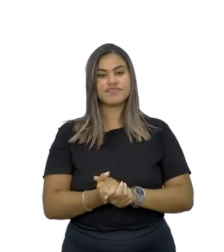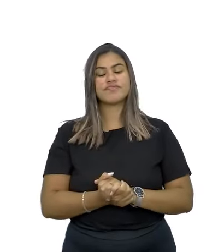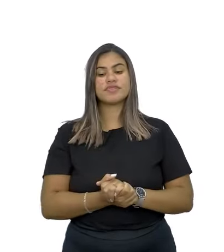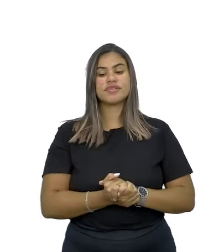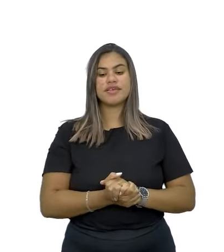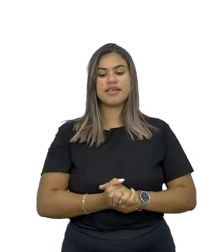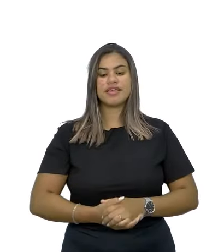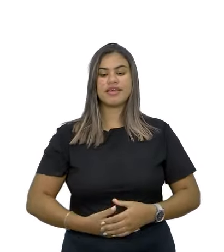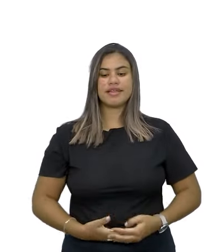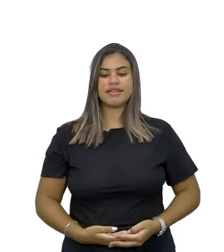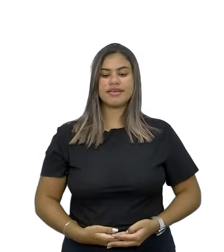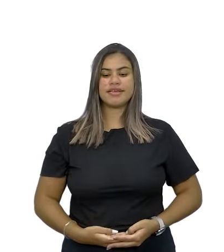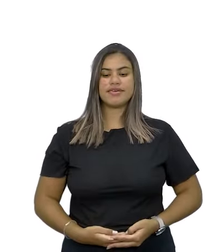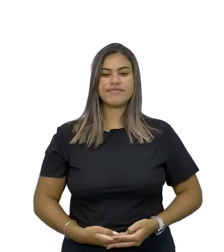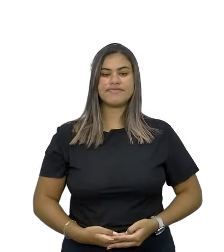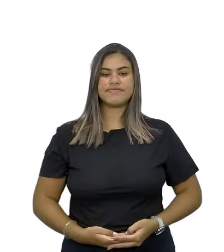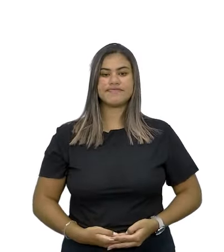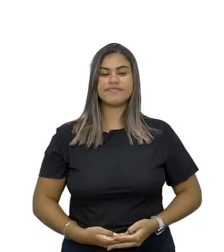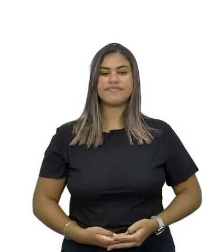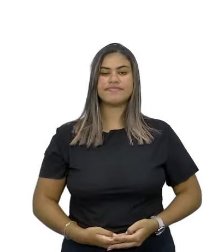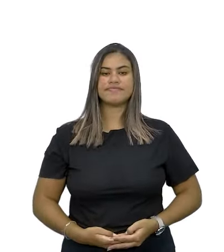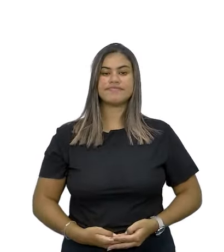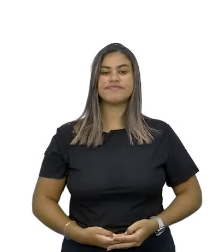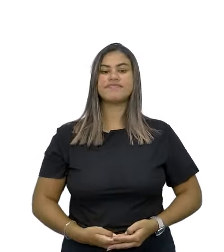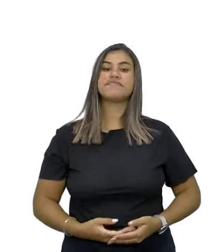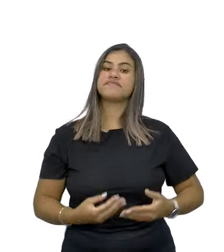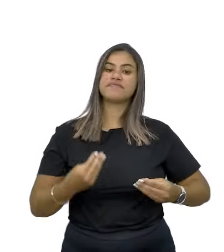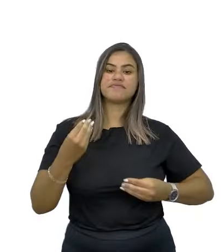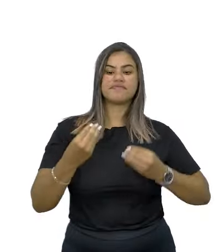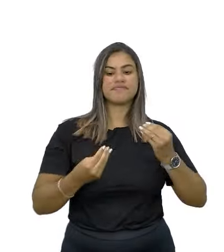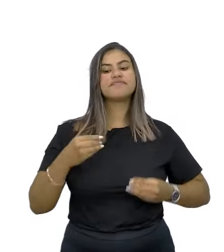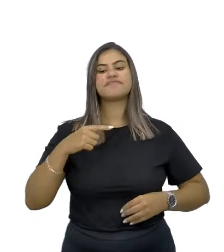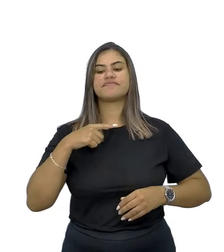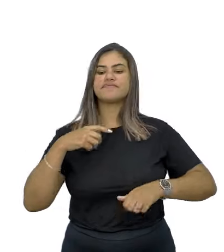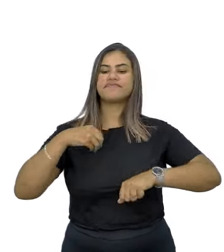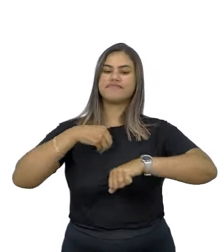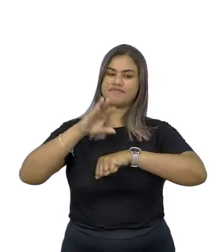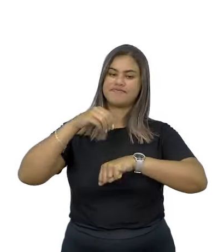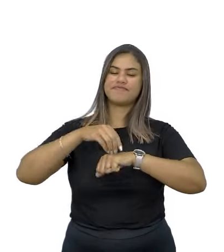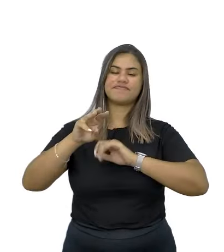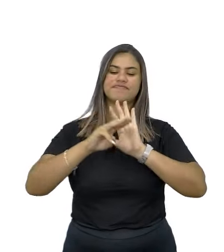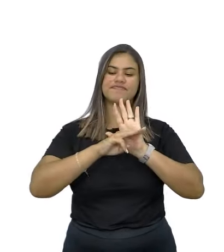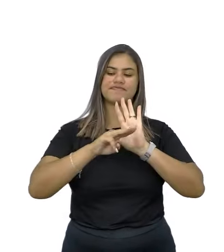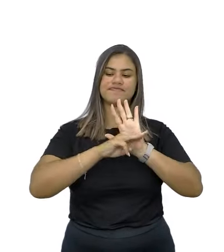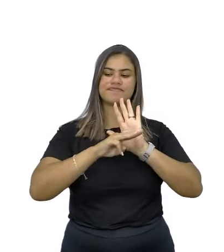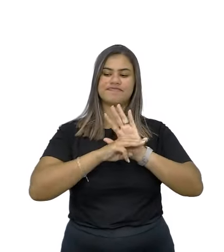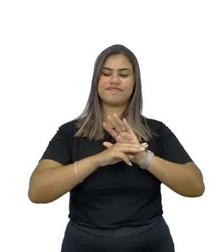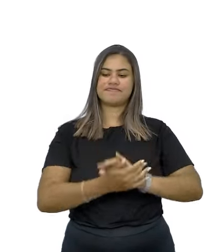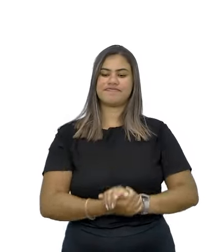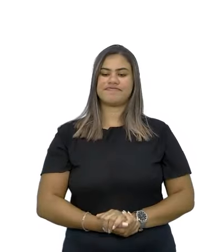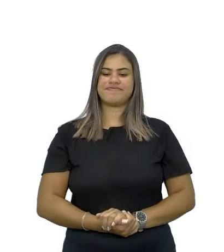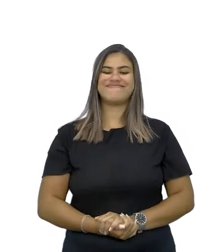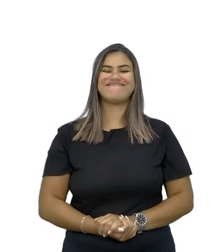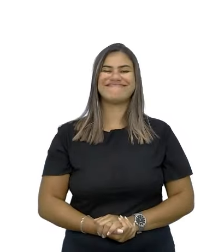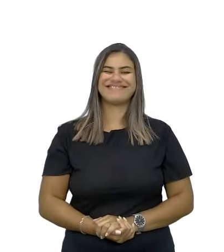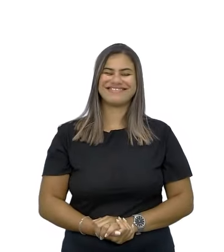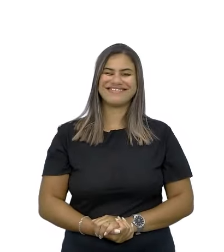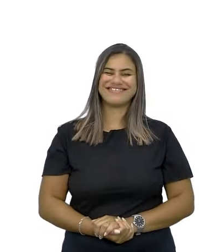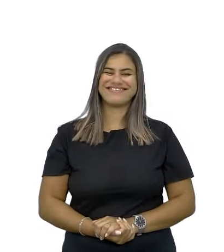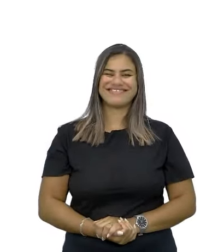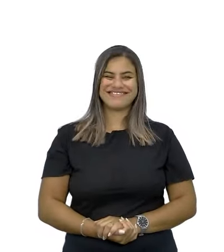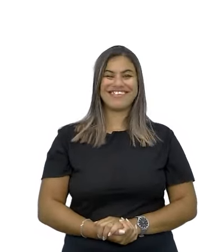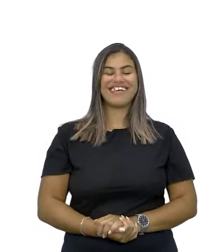sempre do ladinho, embaixo ou em cima, sempre tem essas orientações metodológicas. E reforçando